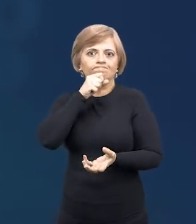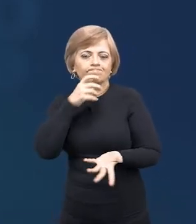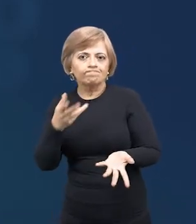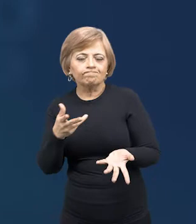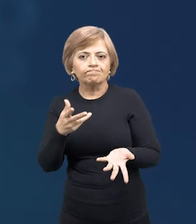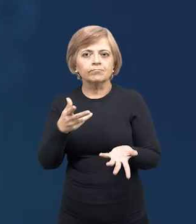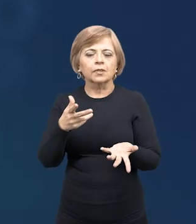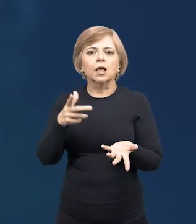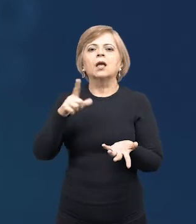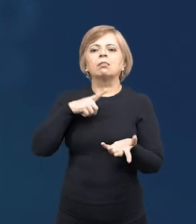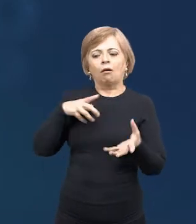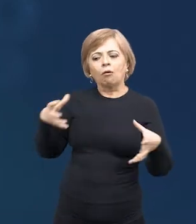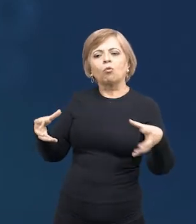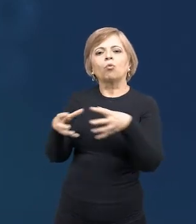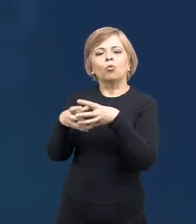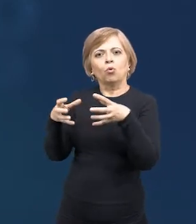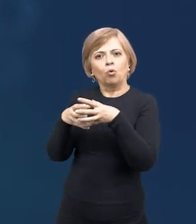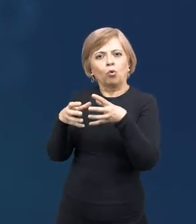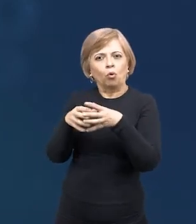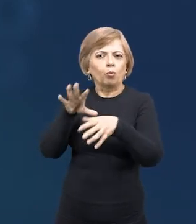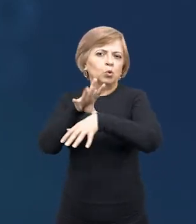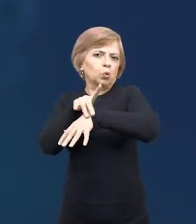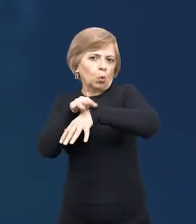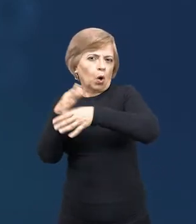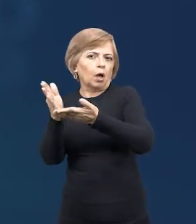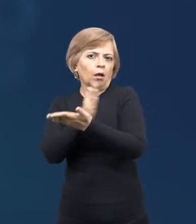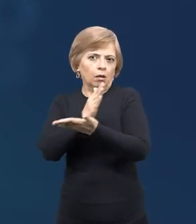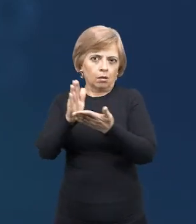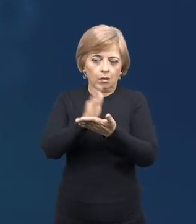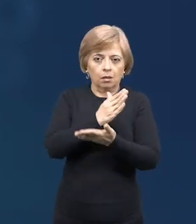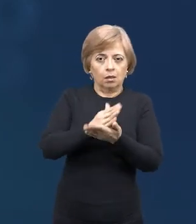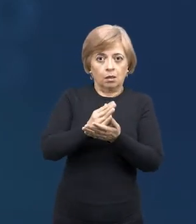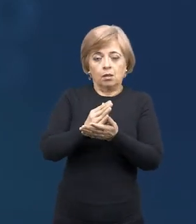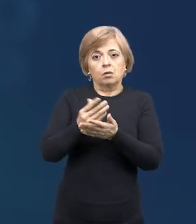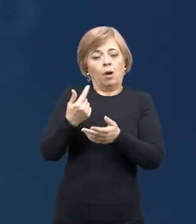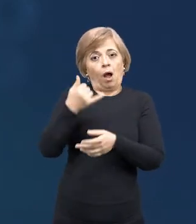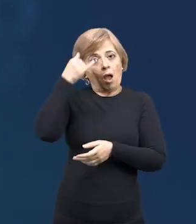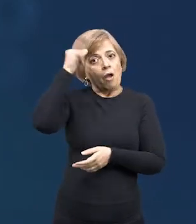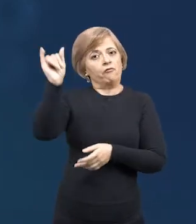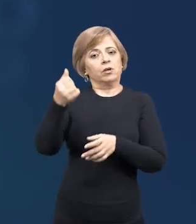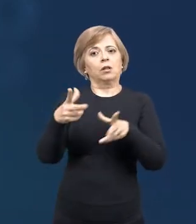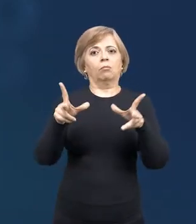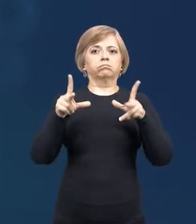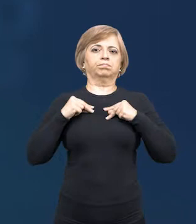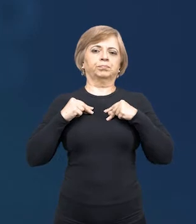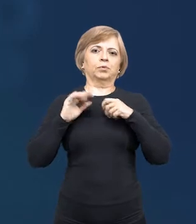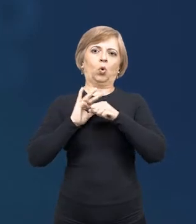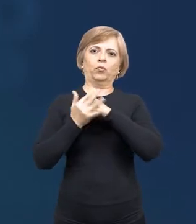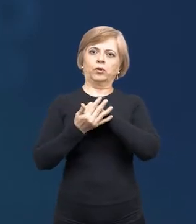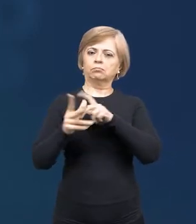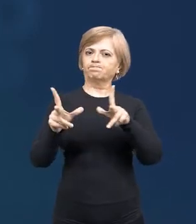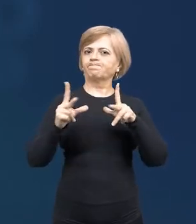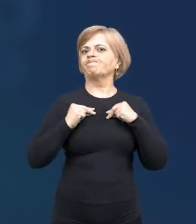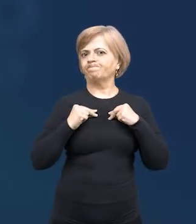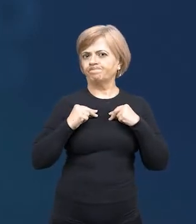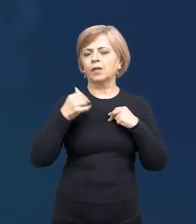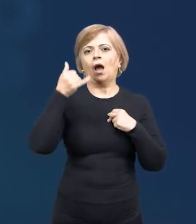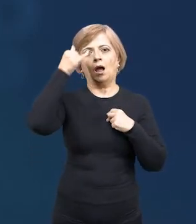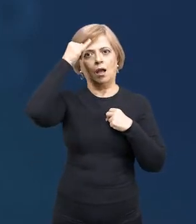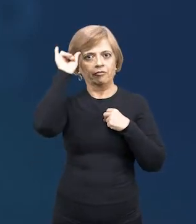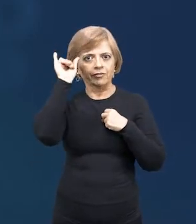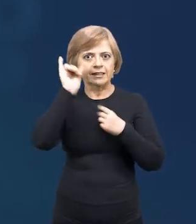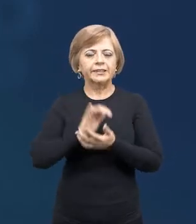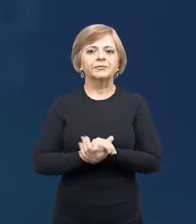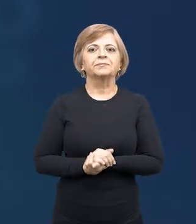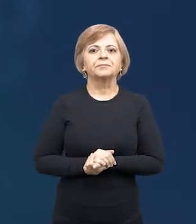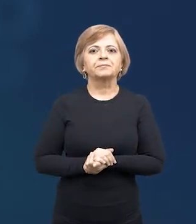do denominado grupo de maior risco ao contágio da Covid-19. Atualmente,